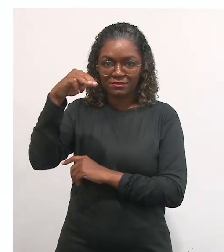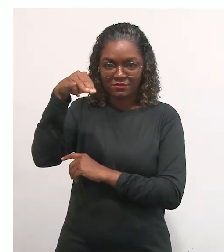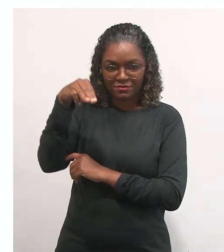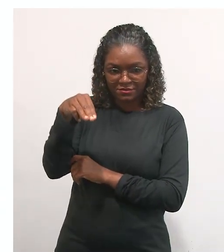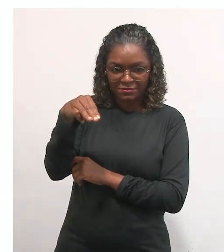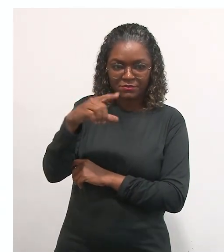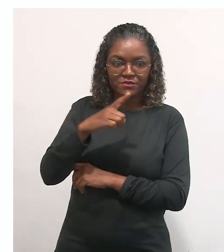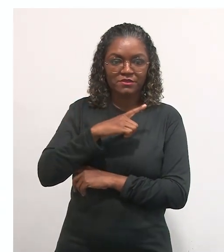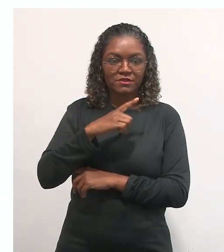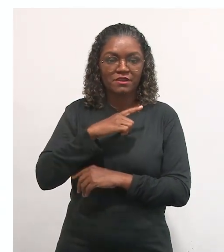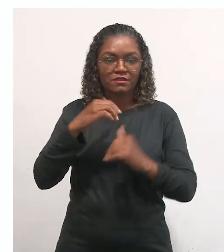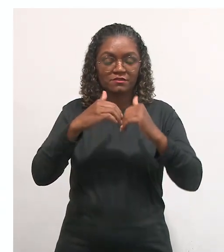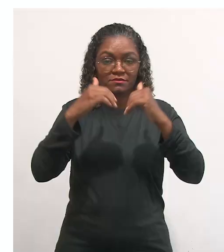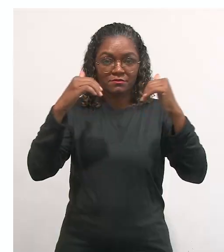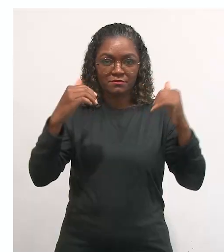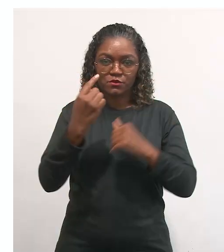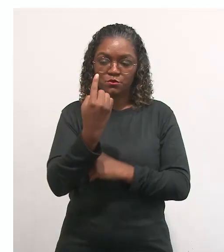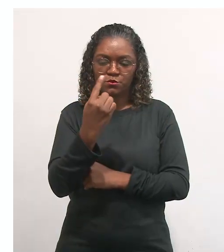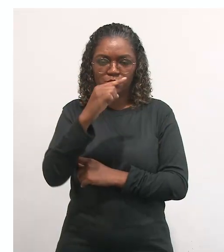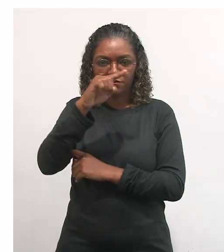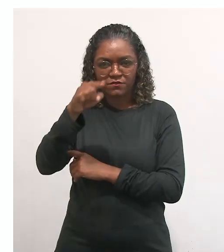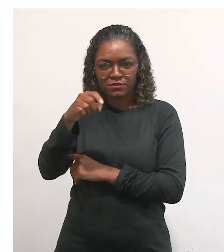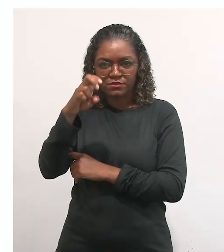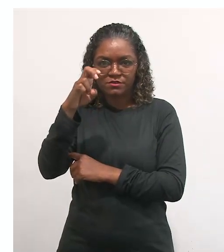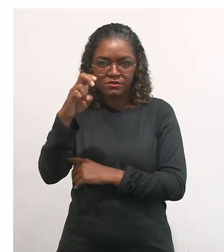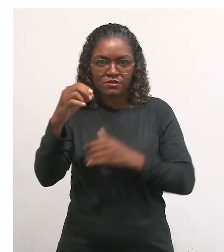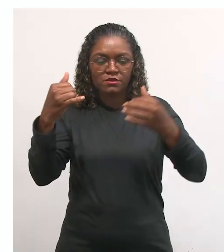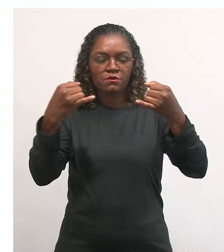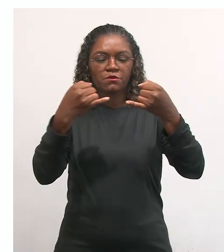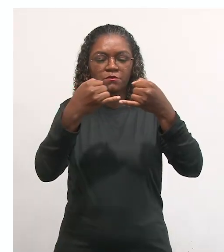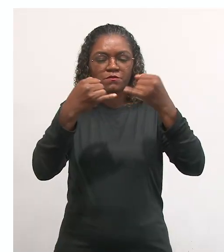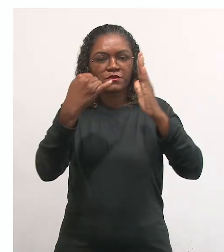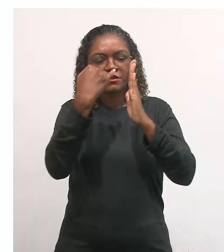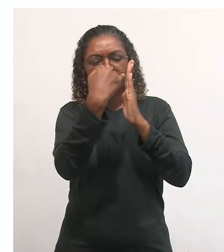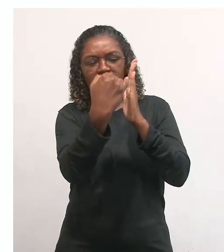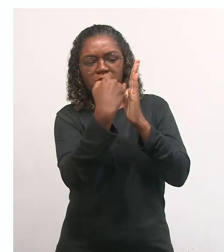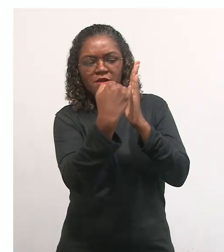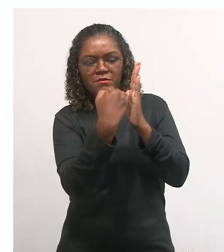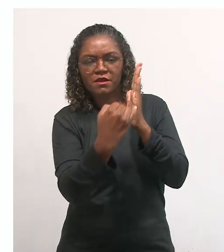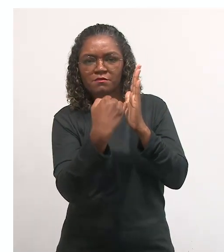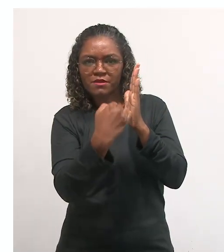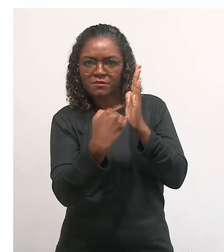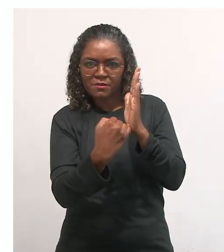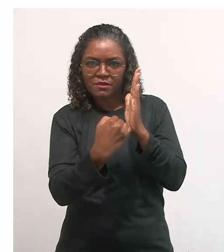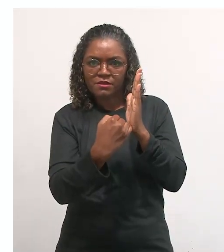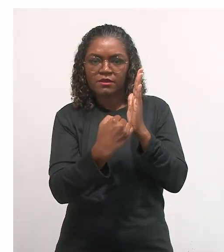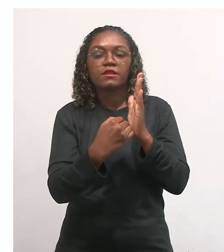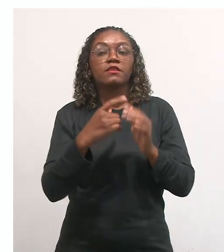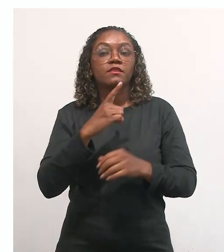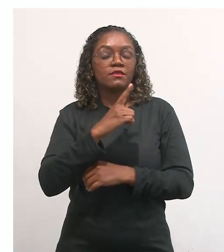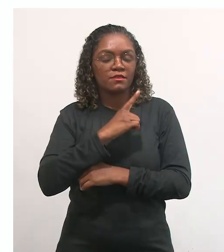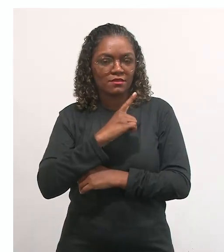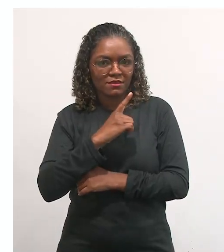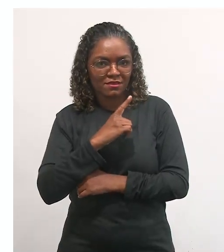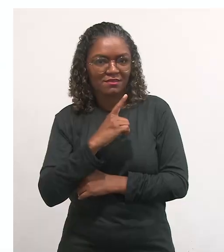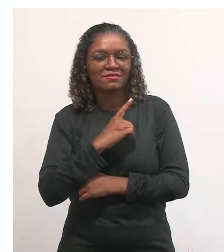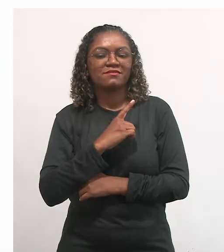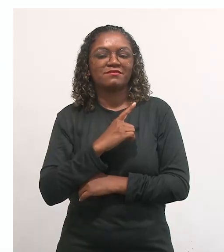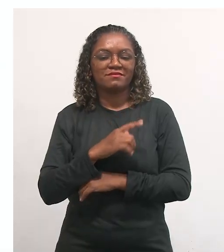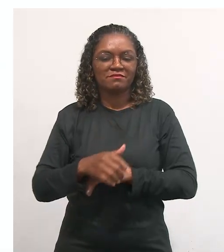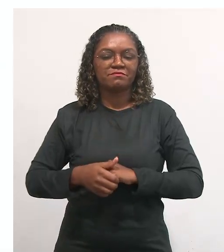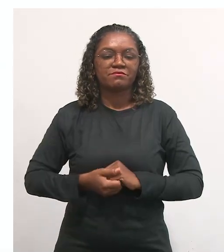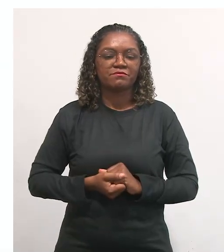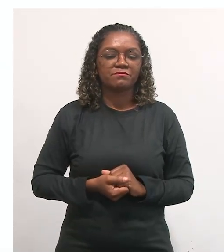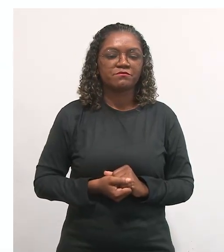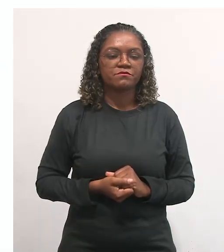atingidos com espaçamentos de 1 e me entre linhas pela indicação 1,6 na caixa de formatação que lá no layout da página